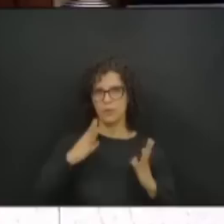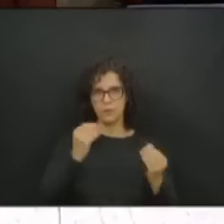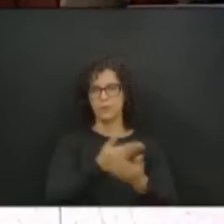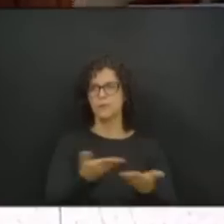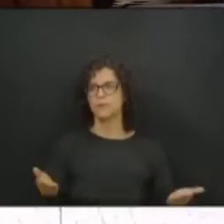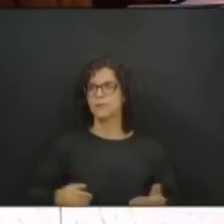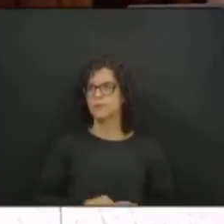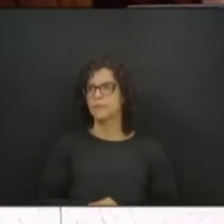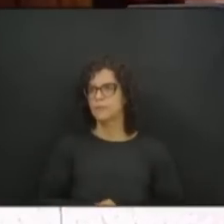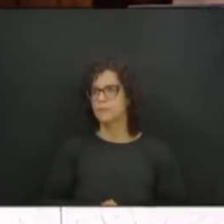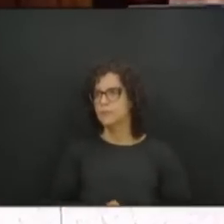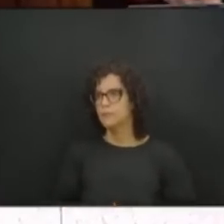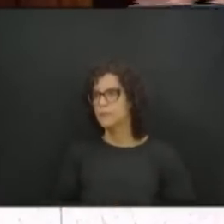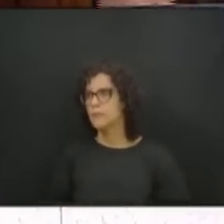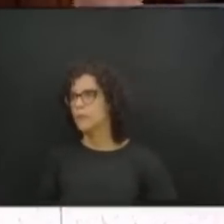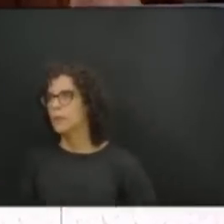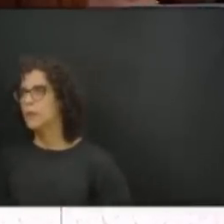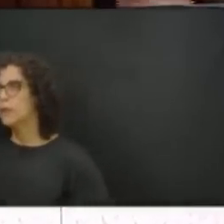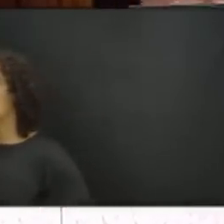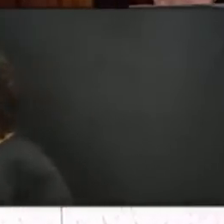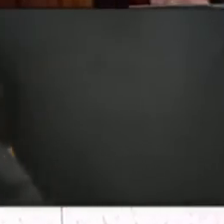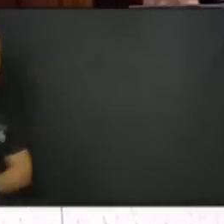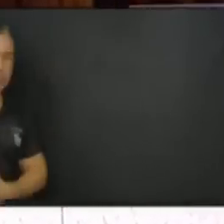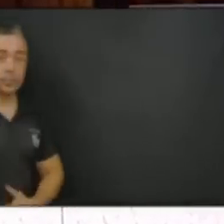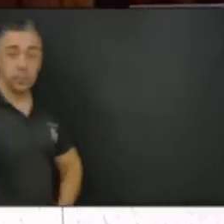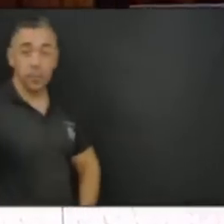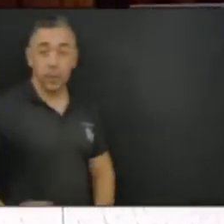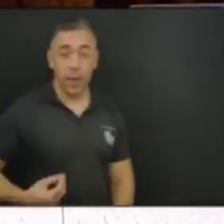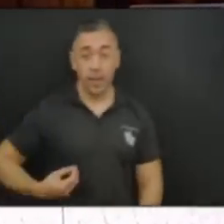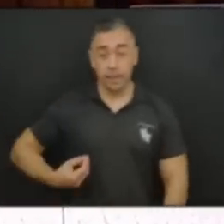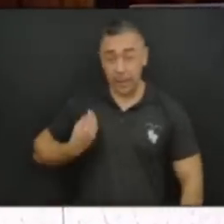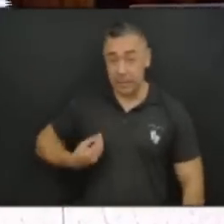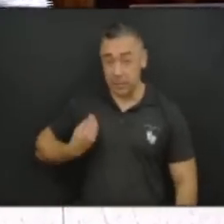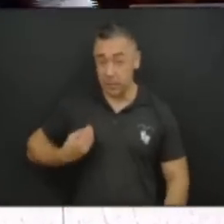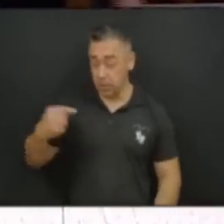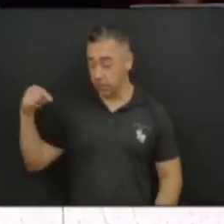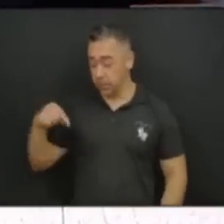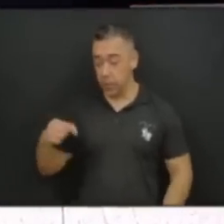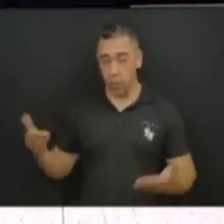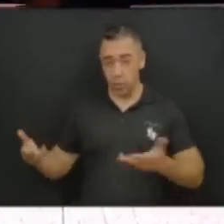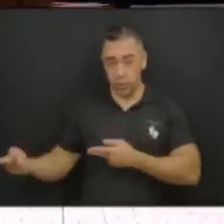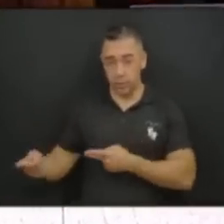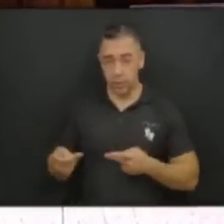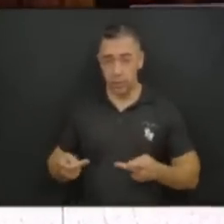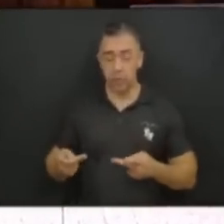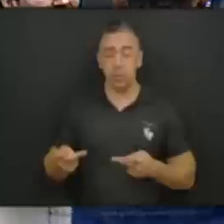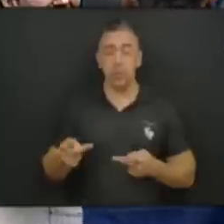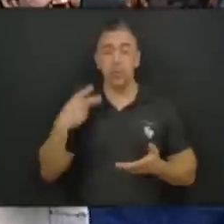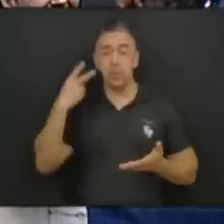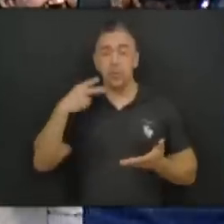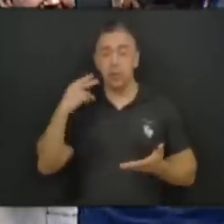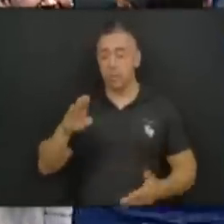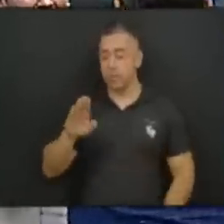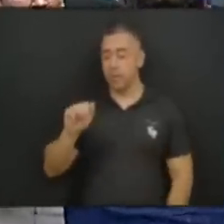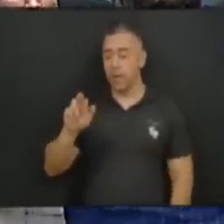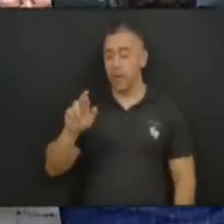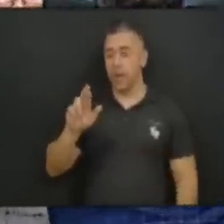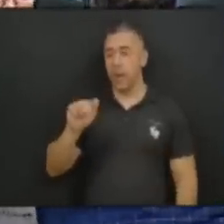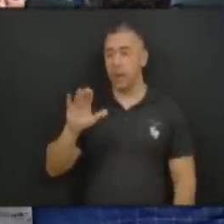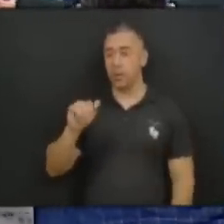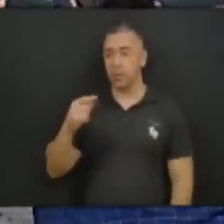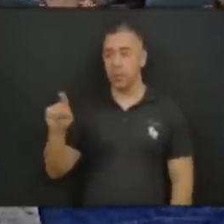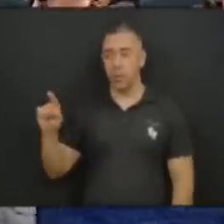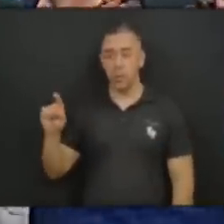senhores Deputados Esse é o registro a presença na casa dos vereadores e Barracão